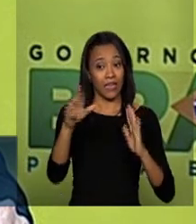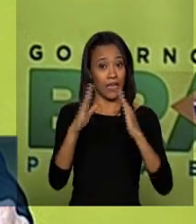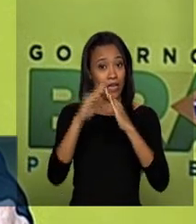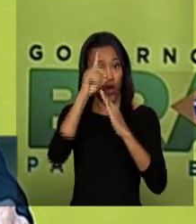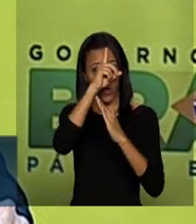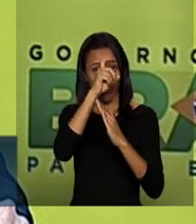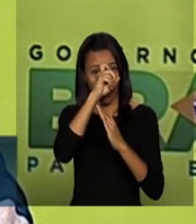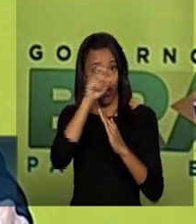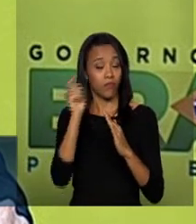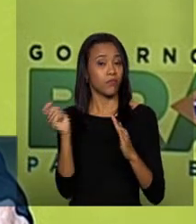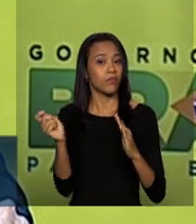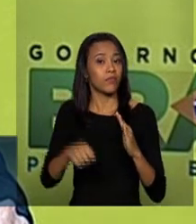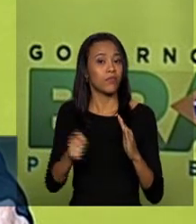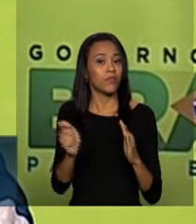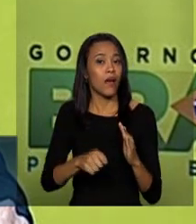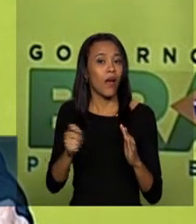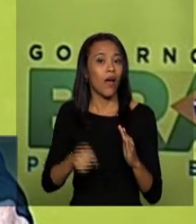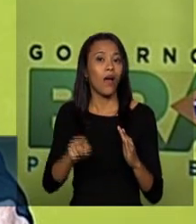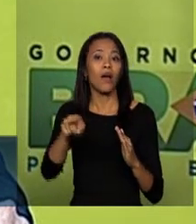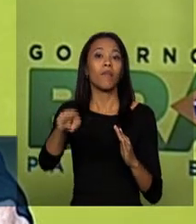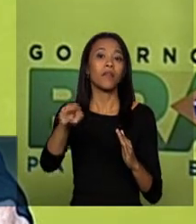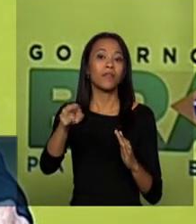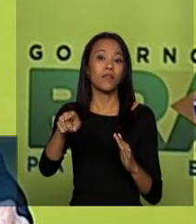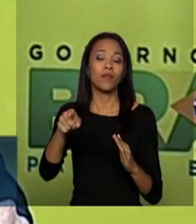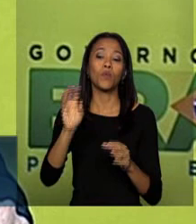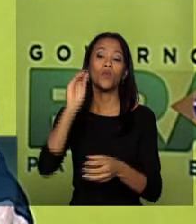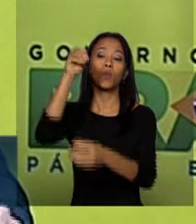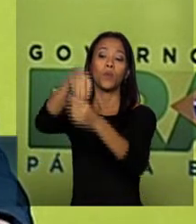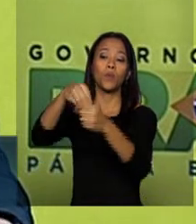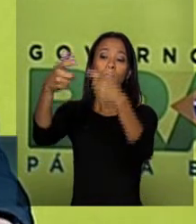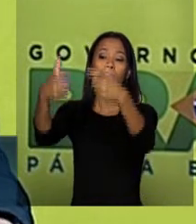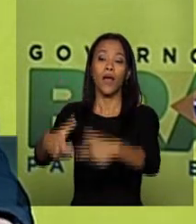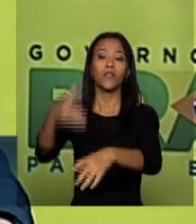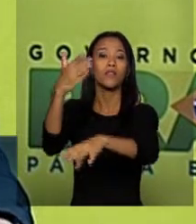um potencial para se transformar num hospital de ensino, né?